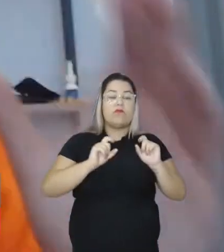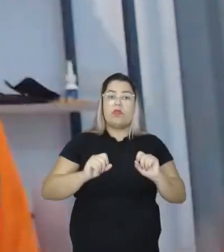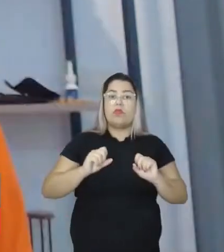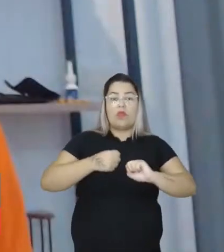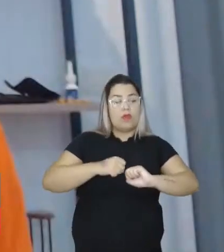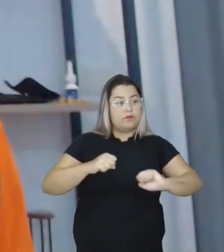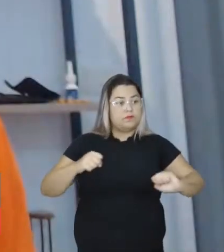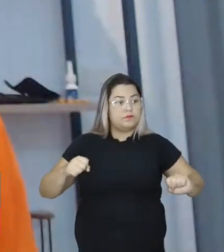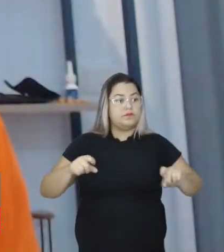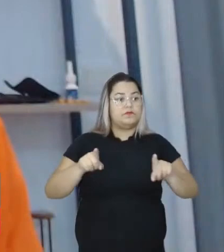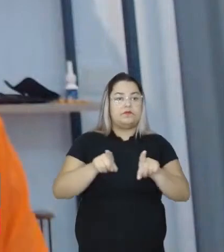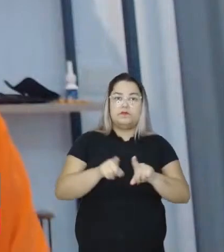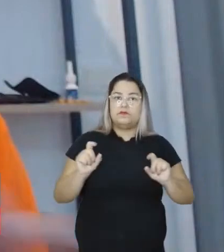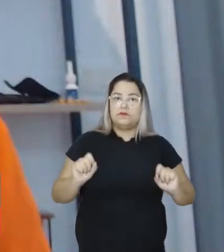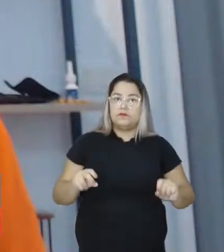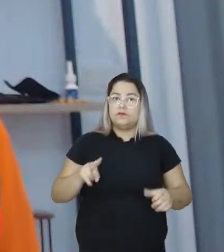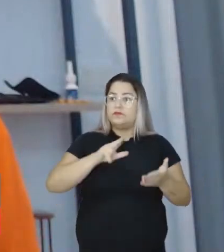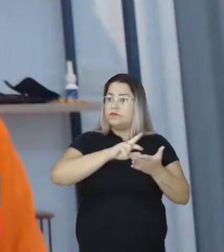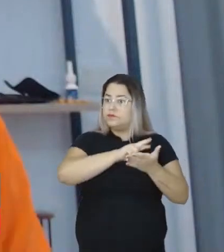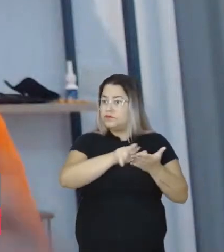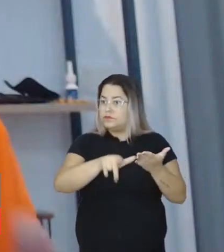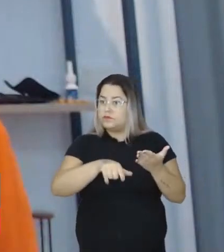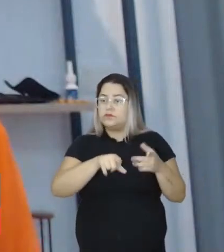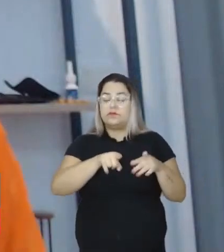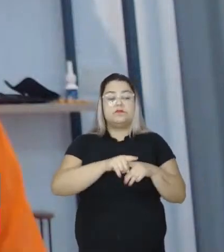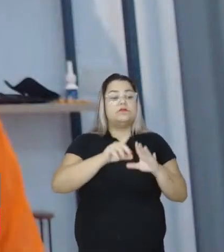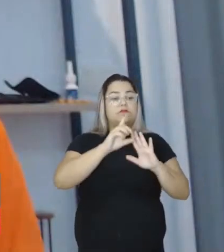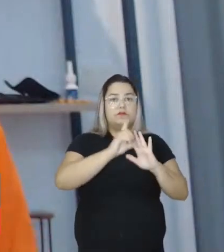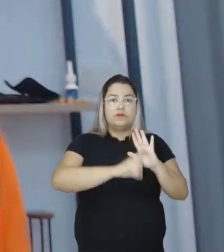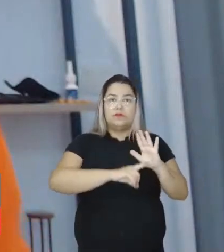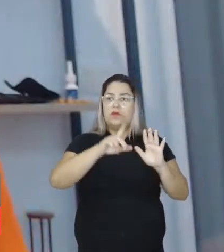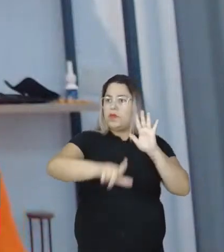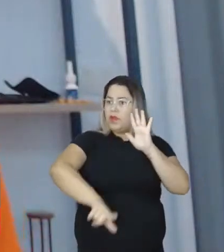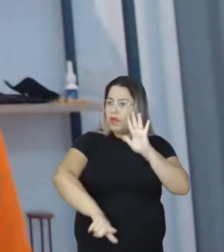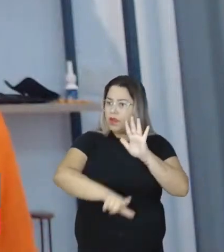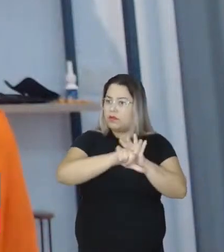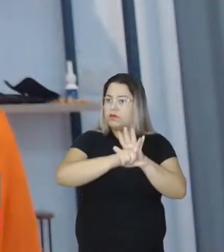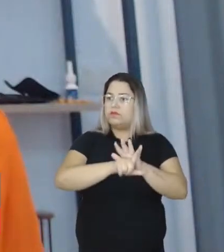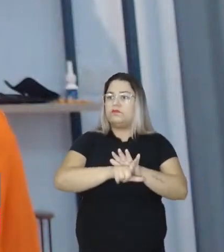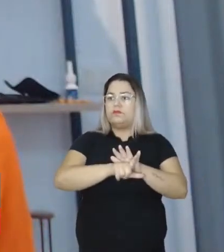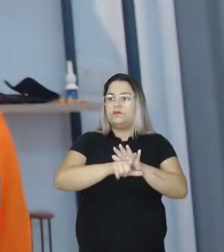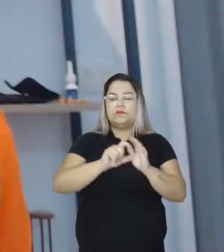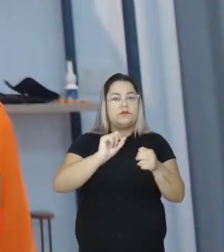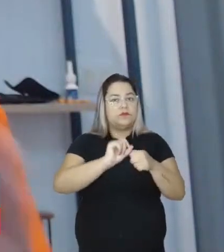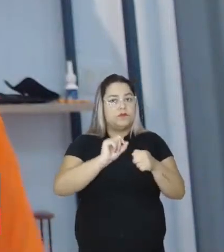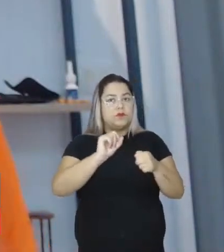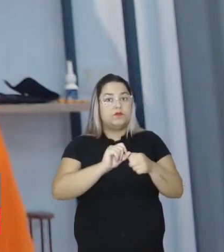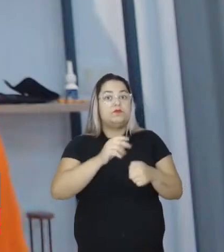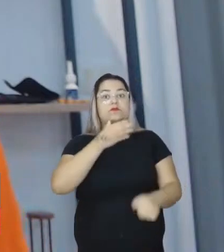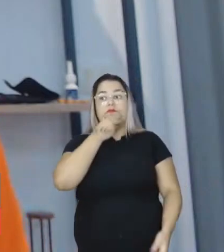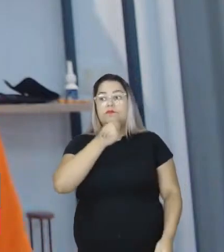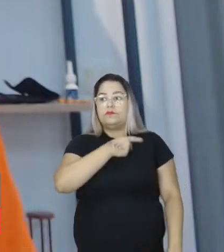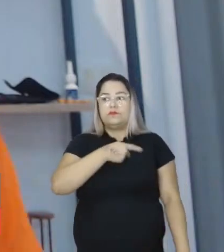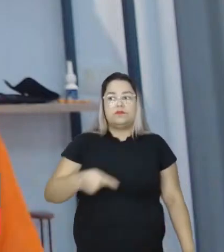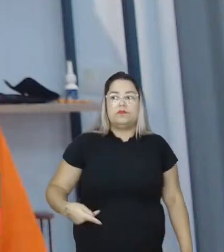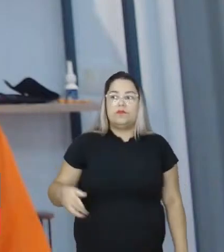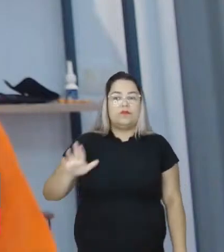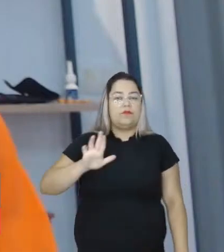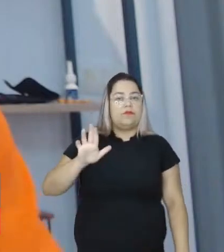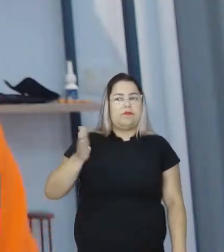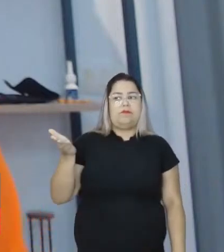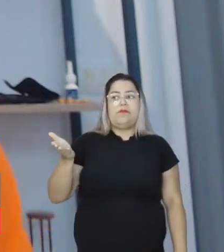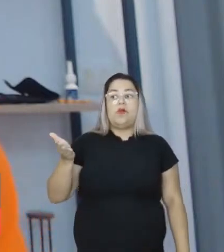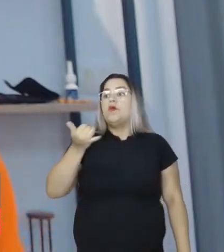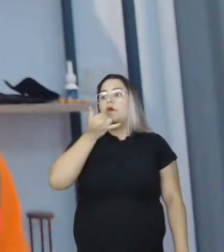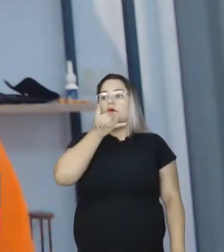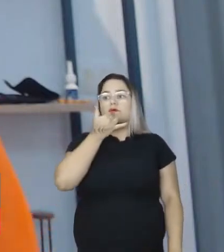grande revogaço de várias resoluções, decretos, leis que foram feitas pelo governo anterior. Esse é um dos itens